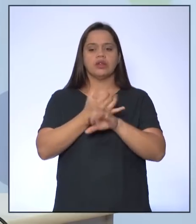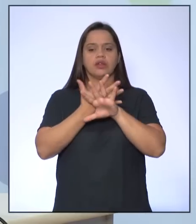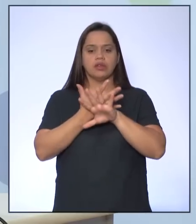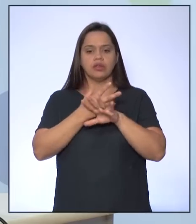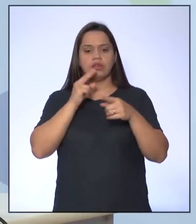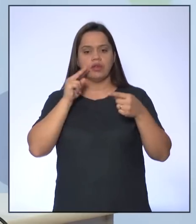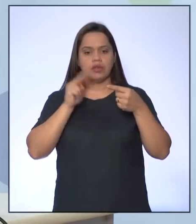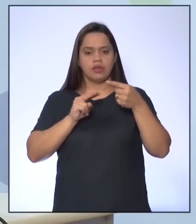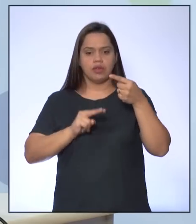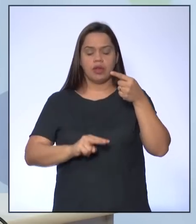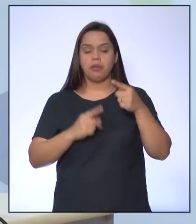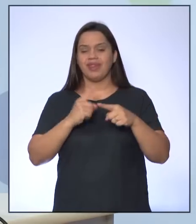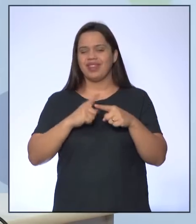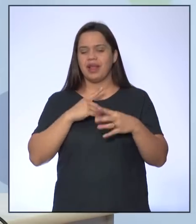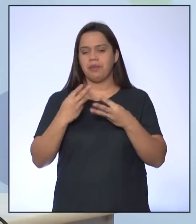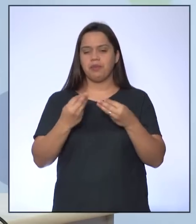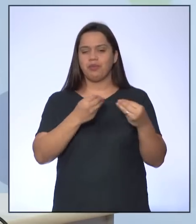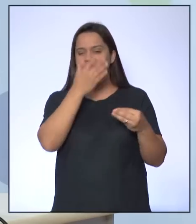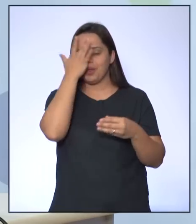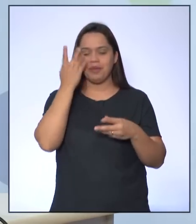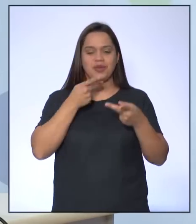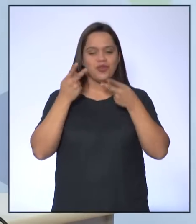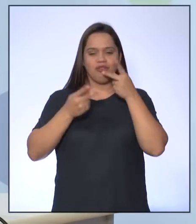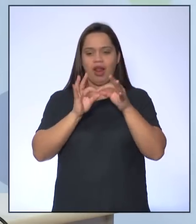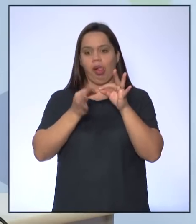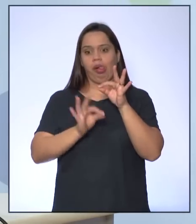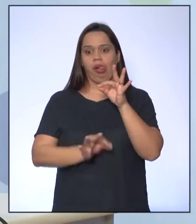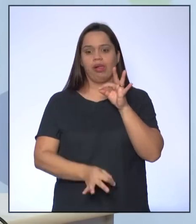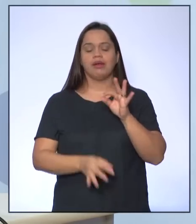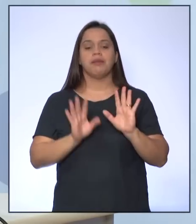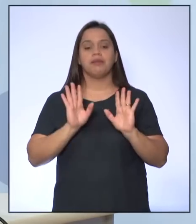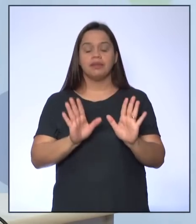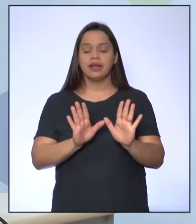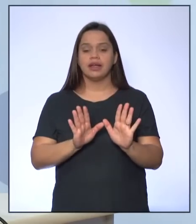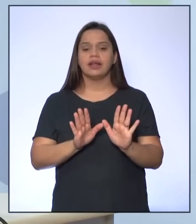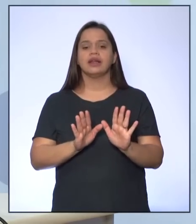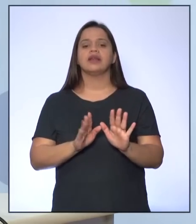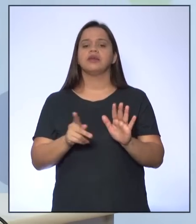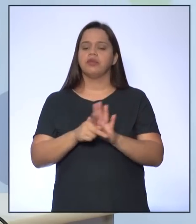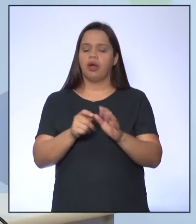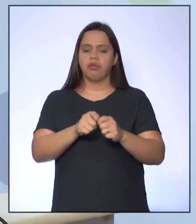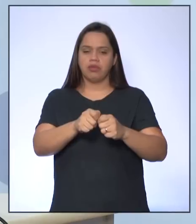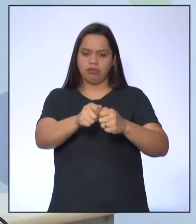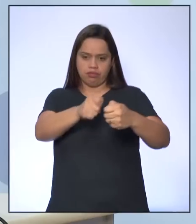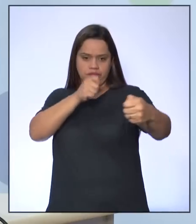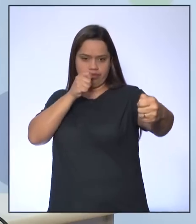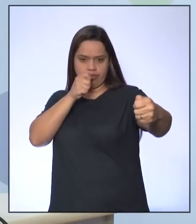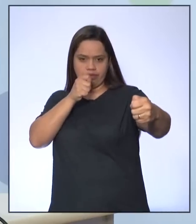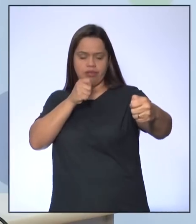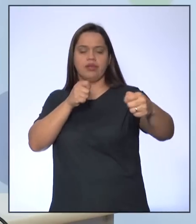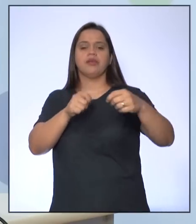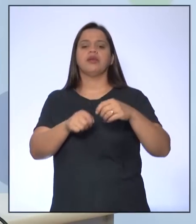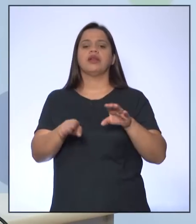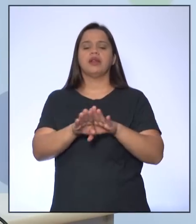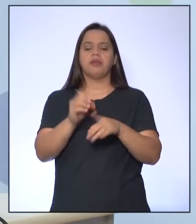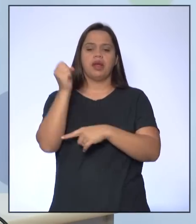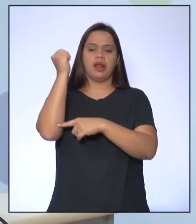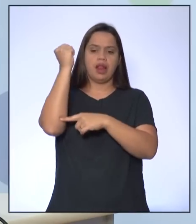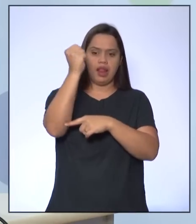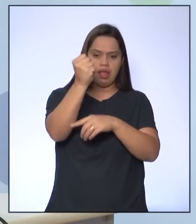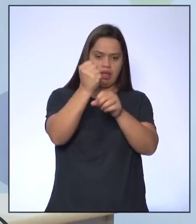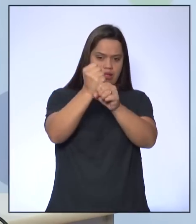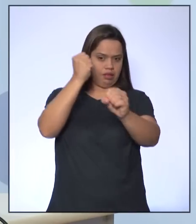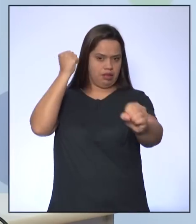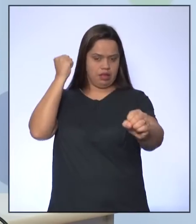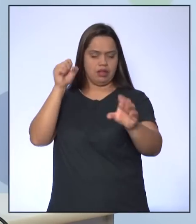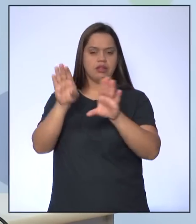falar. É porque tem muita gente falando. Mas armas, flechas, lanças, foi a resposta do Luiz Fernando. O Kael falou